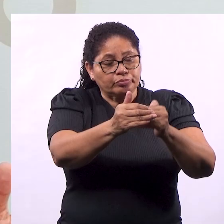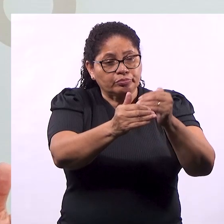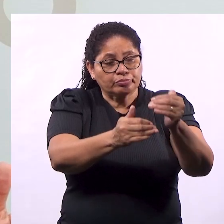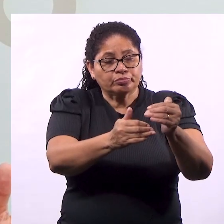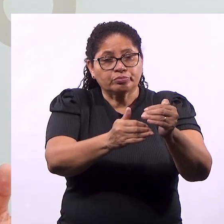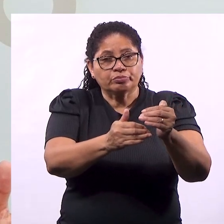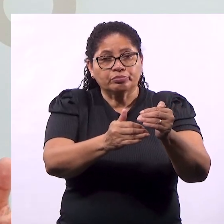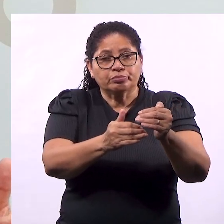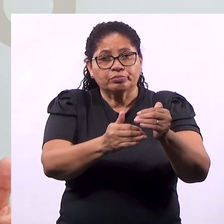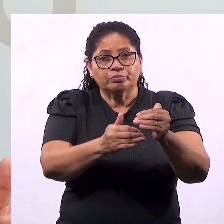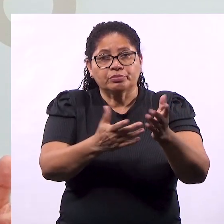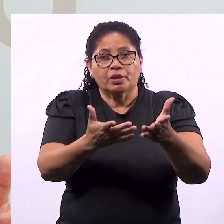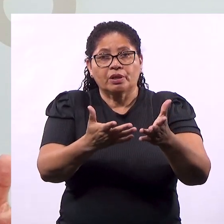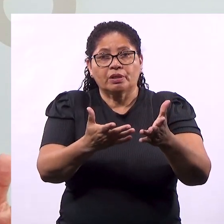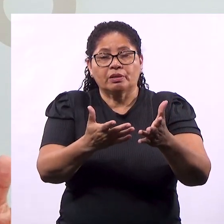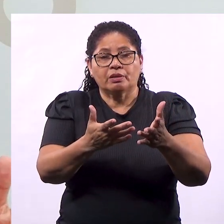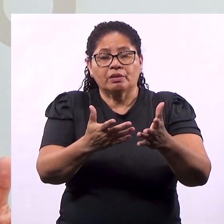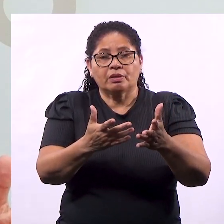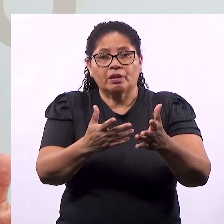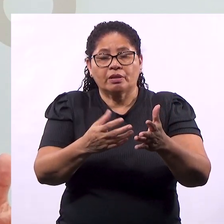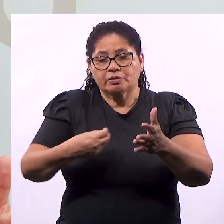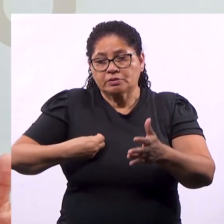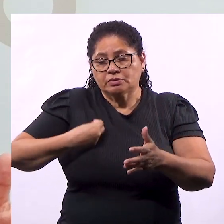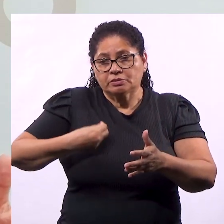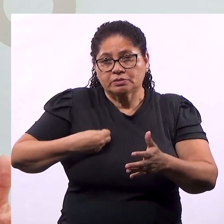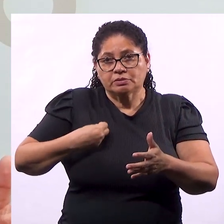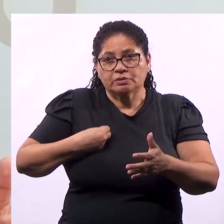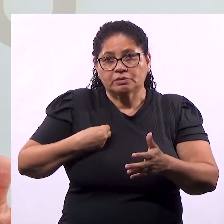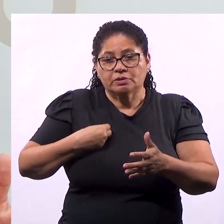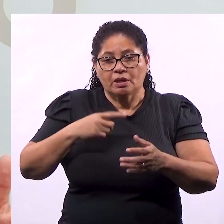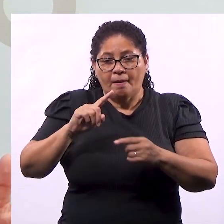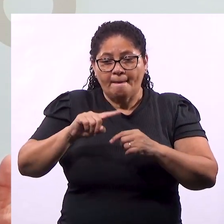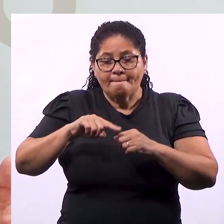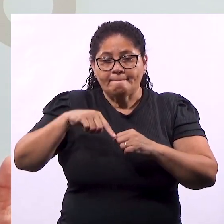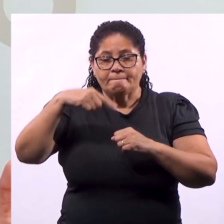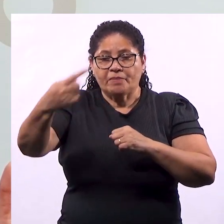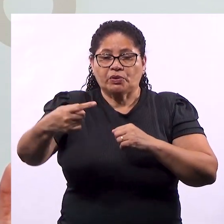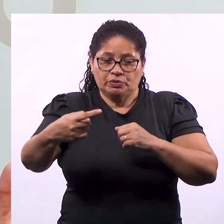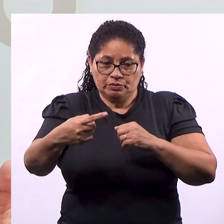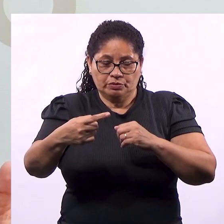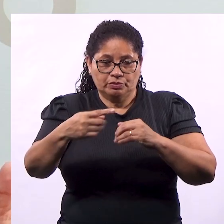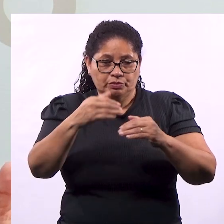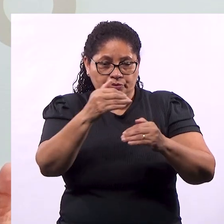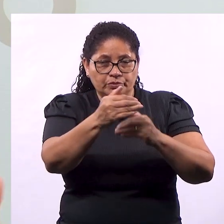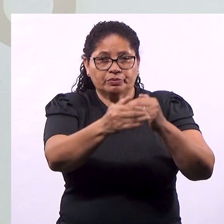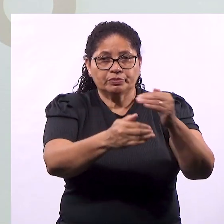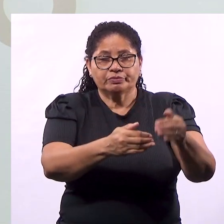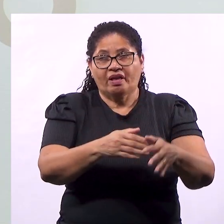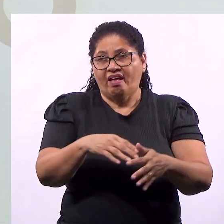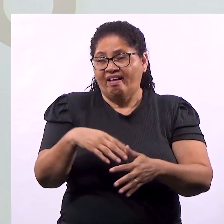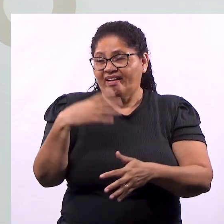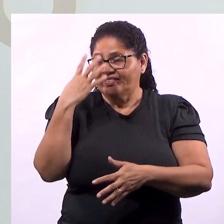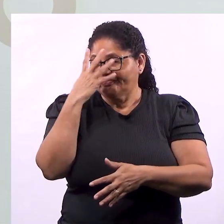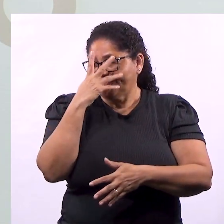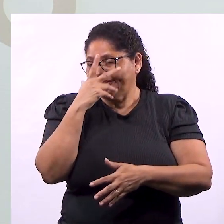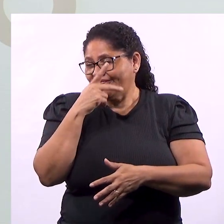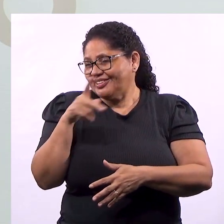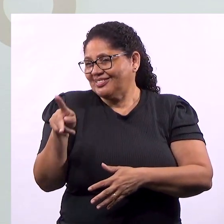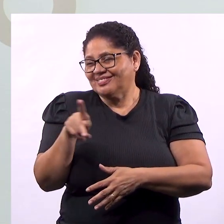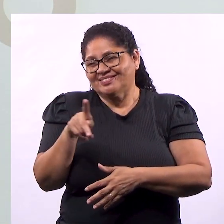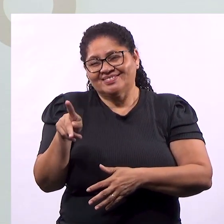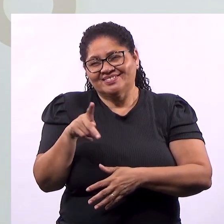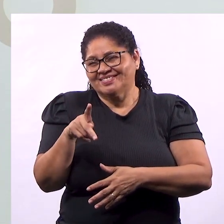o processo ela tem o condão de existir pós processo Ai que lindo isso